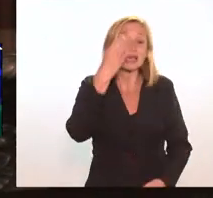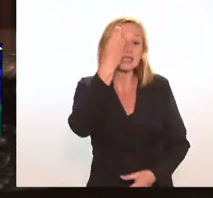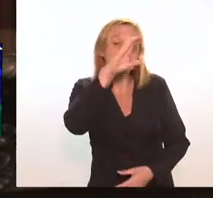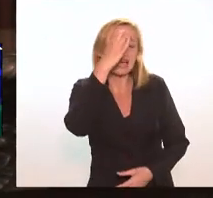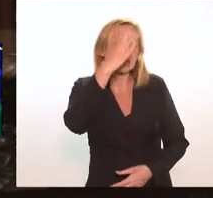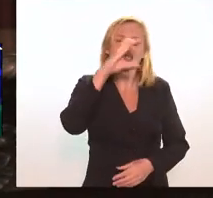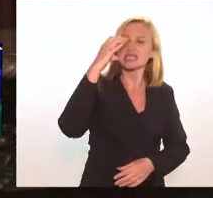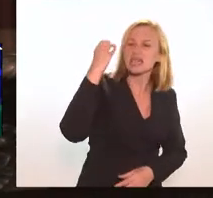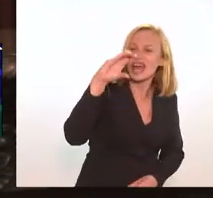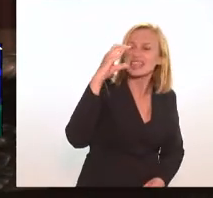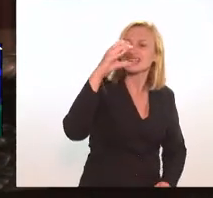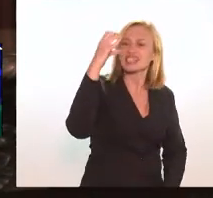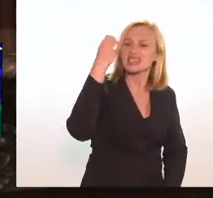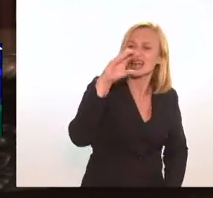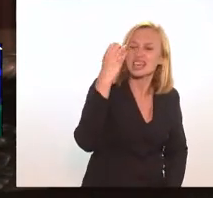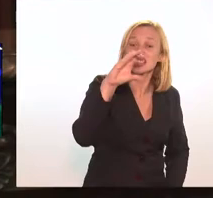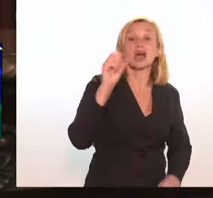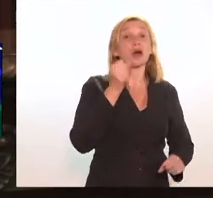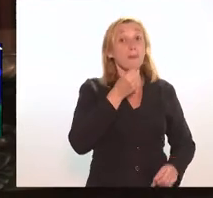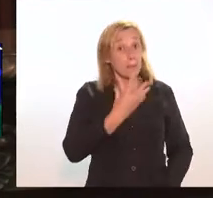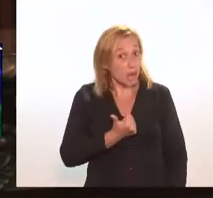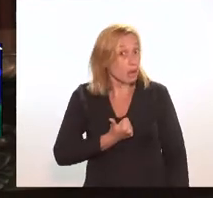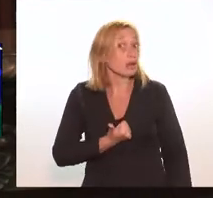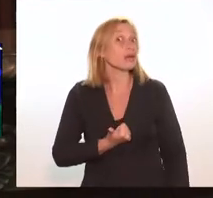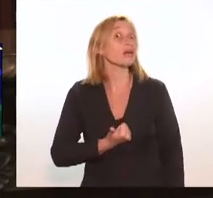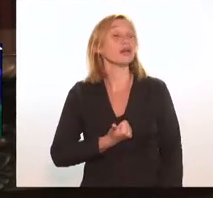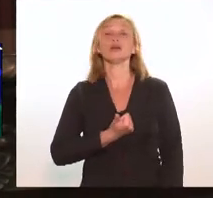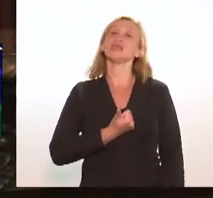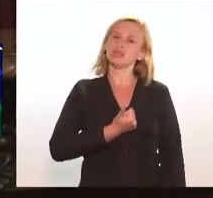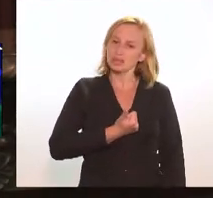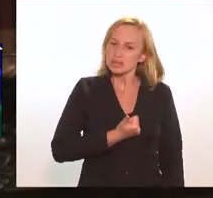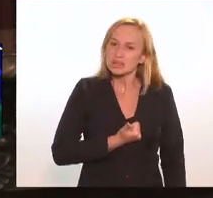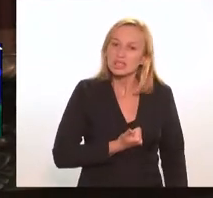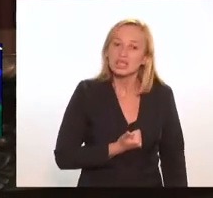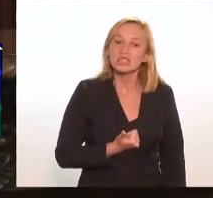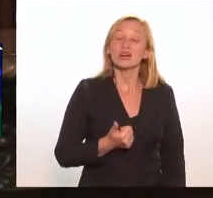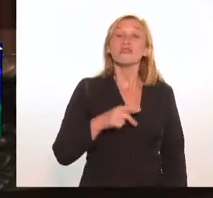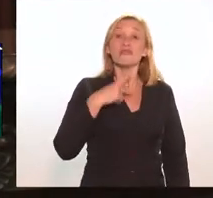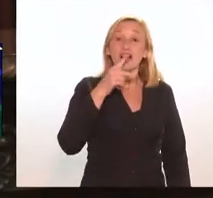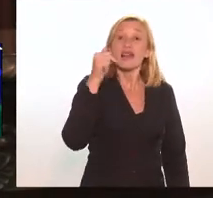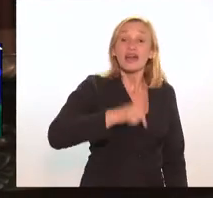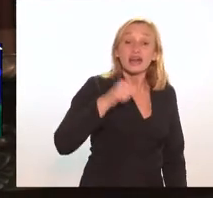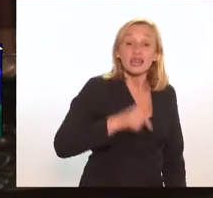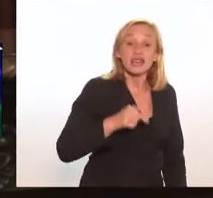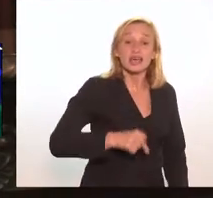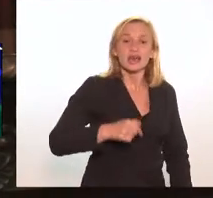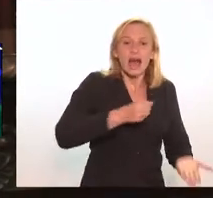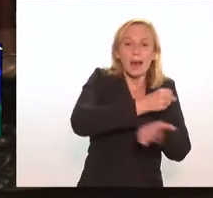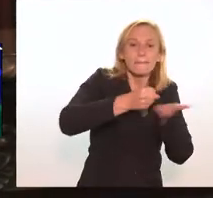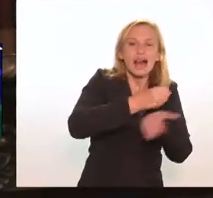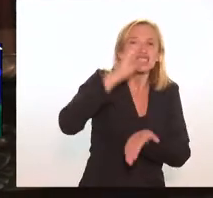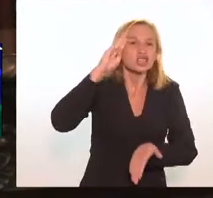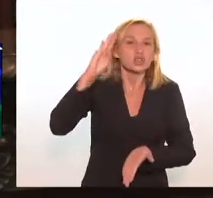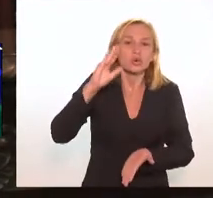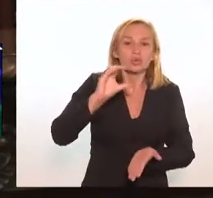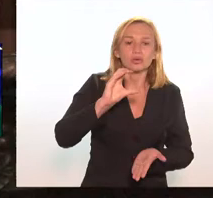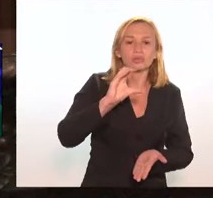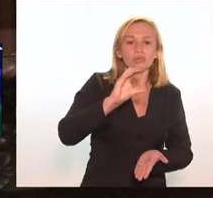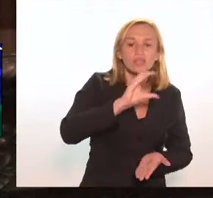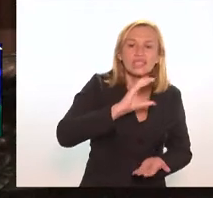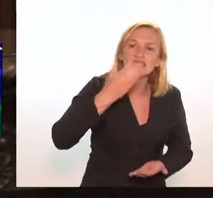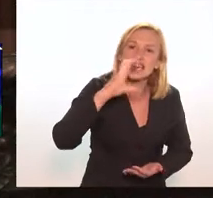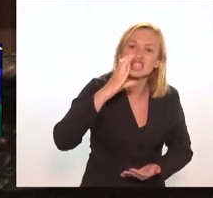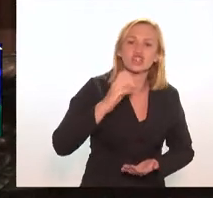ciência, ciência, ciência. Pois bem, trago uma fundamentação científica de